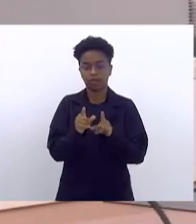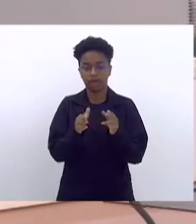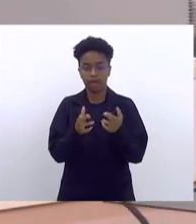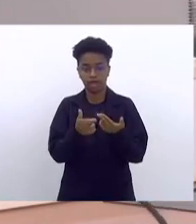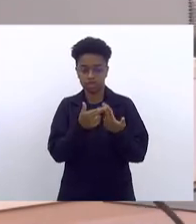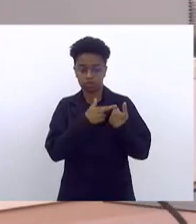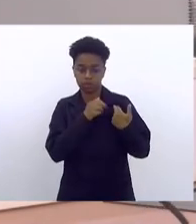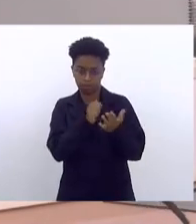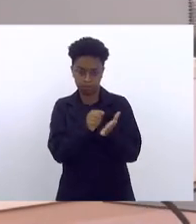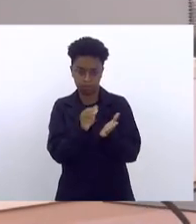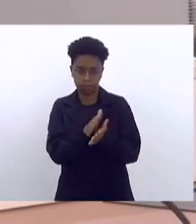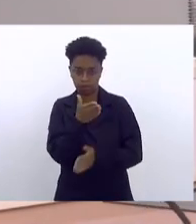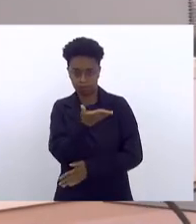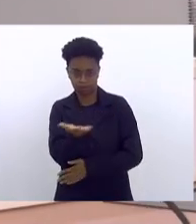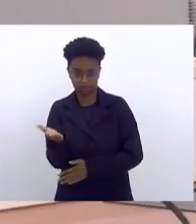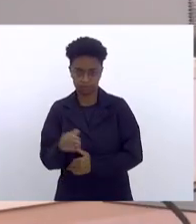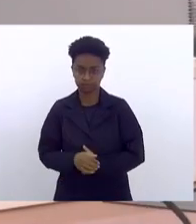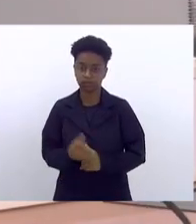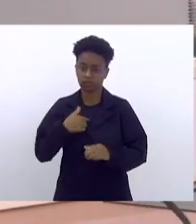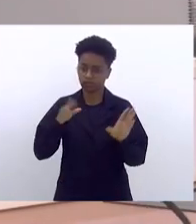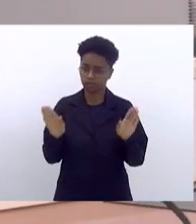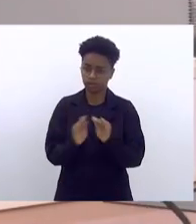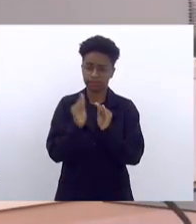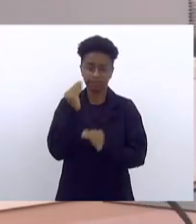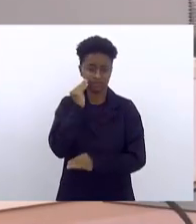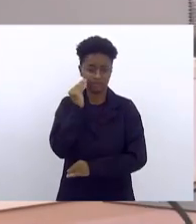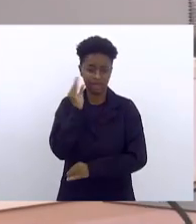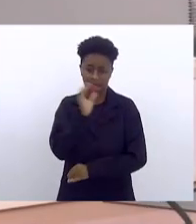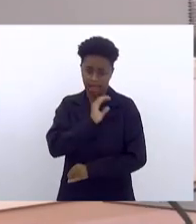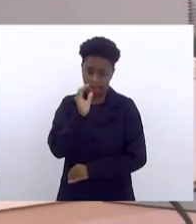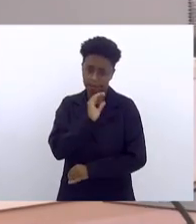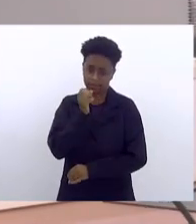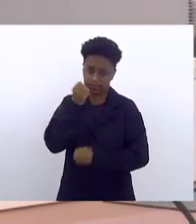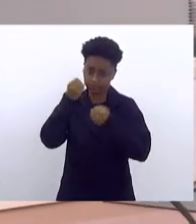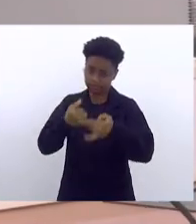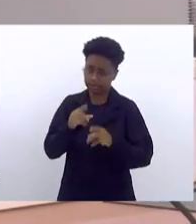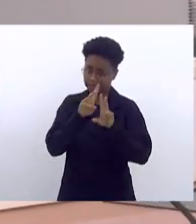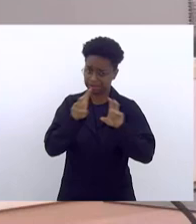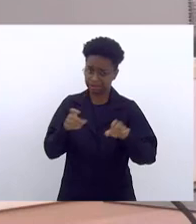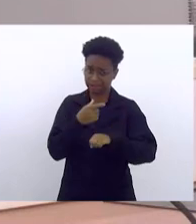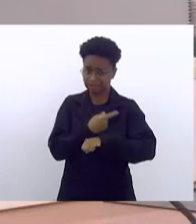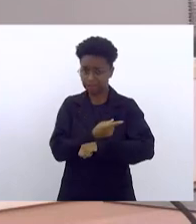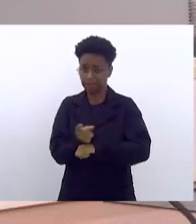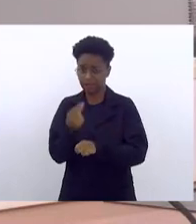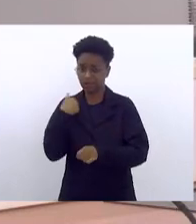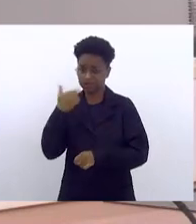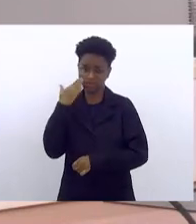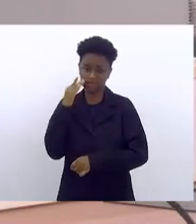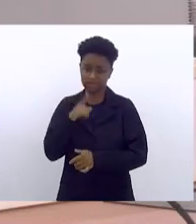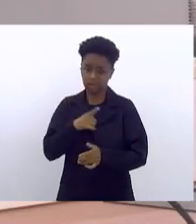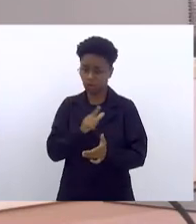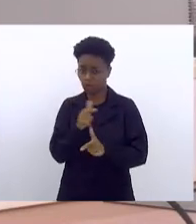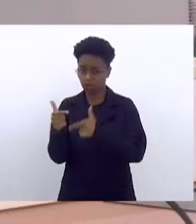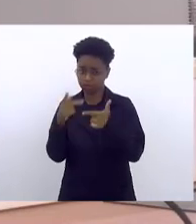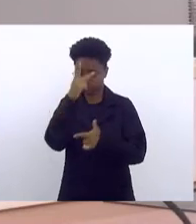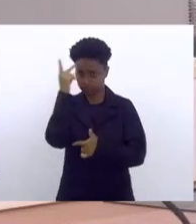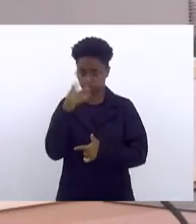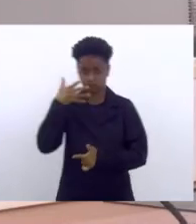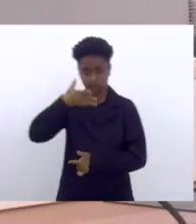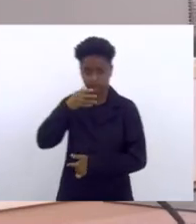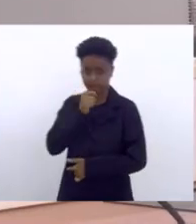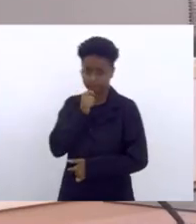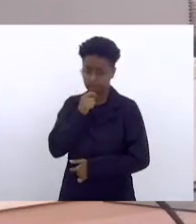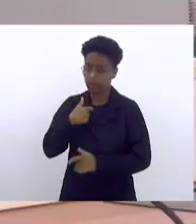eu concluo aqui já tentando ser bem rápido no tempo porque sei que ainda tem outras pessoas a falar e mais uma vez parabenizo pela